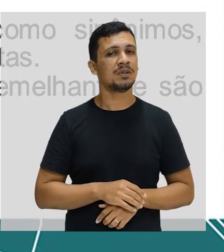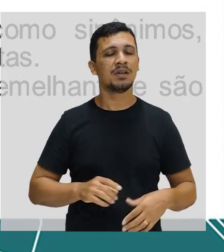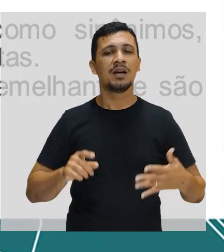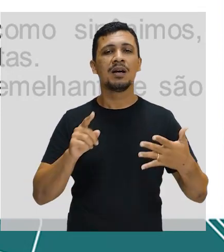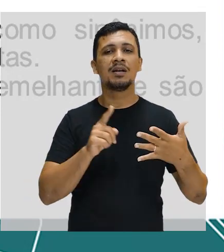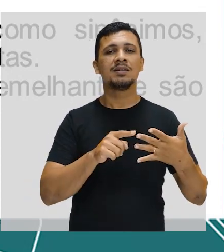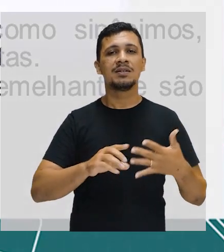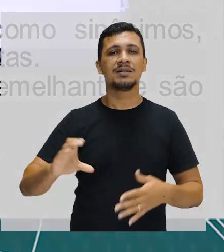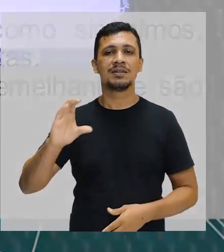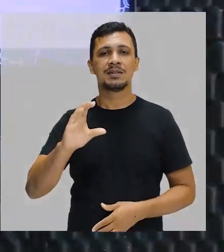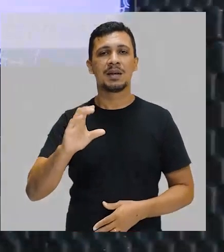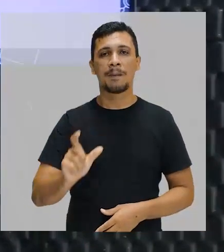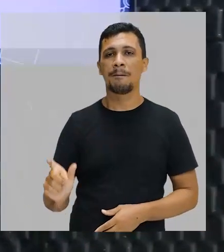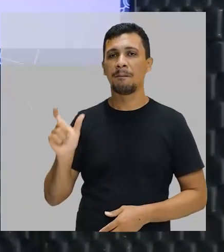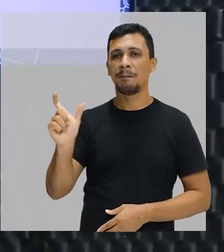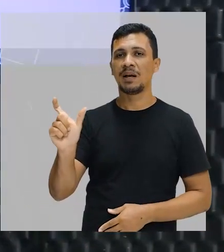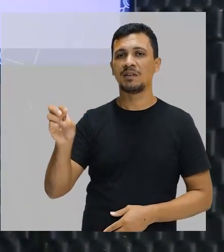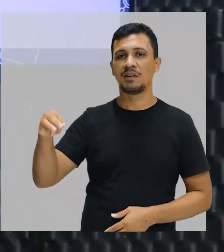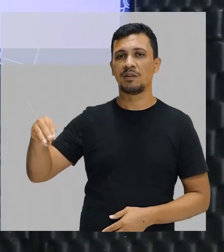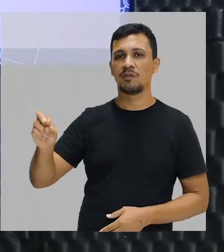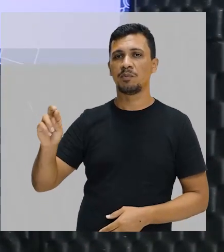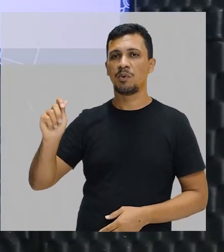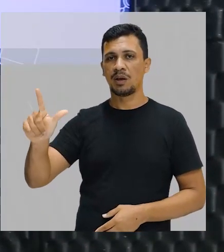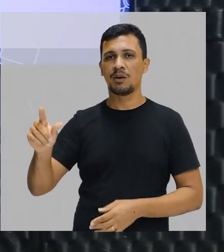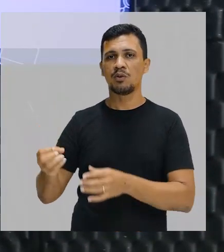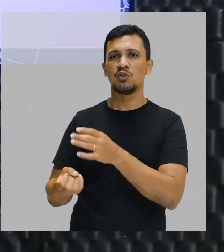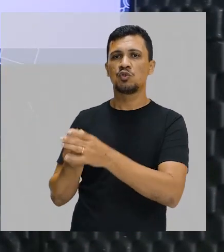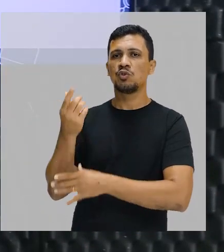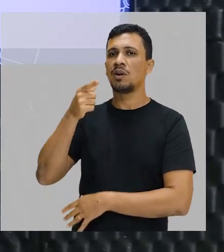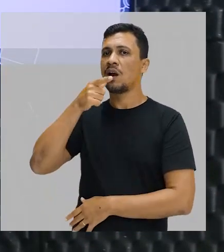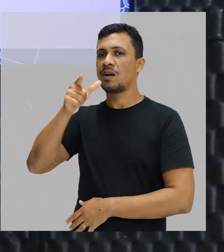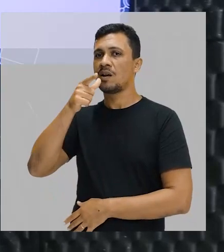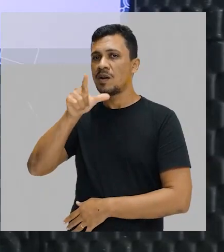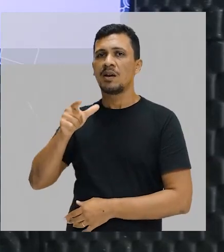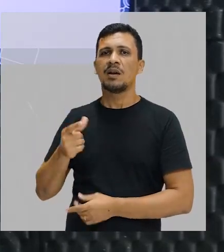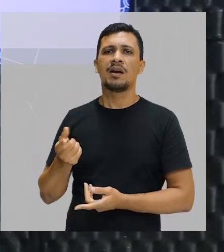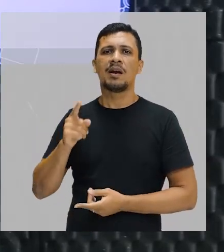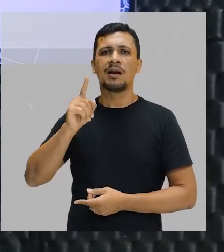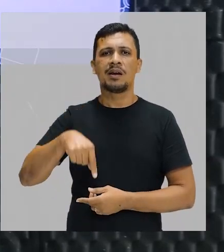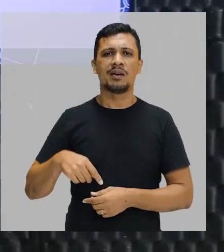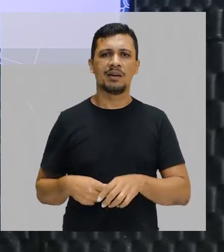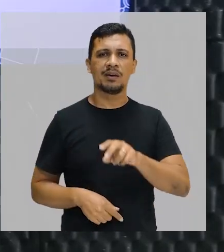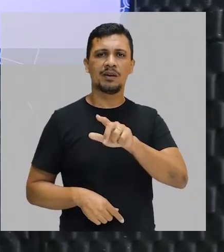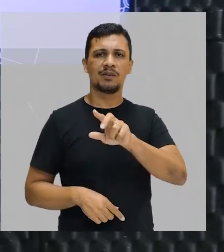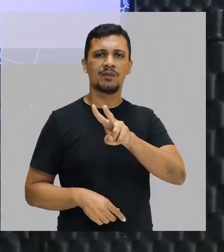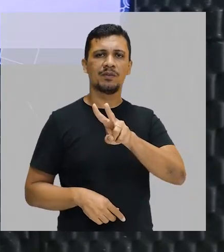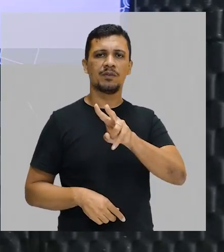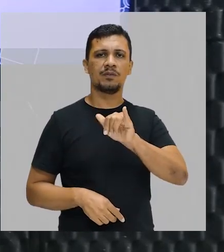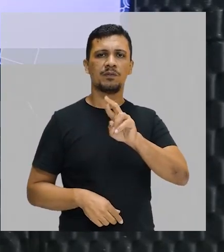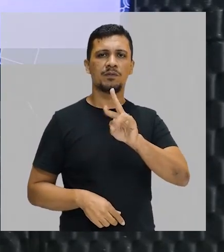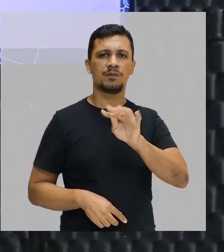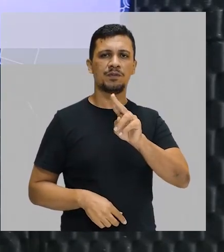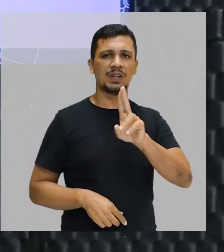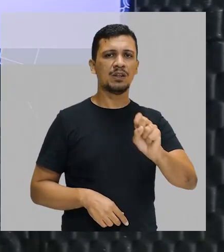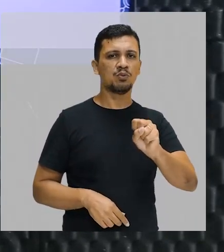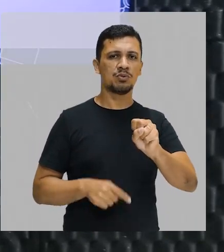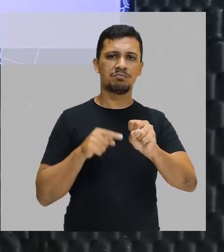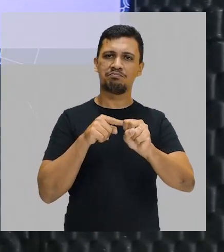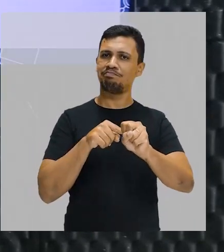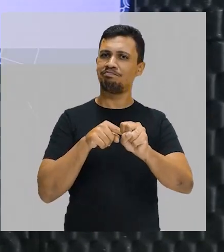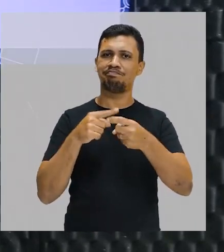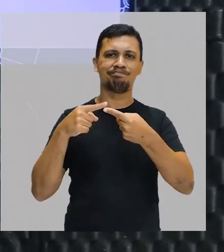palavra moral deriva do latim, sim. Virtus, aí não. A palavra moral vem de mores. Virtus é